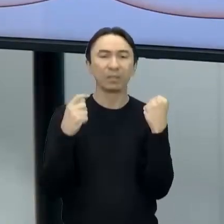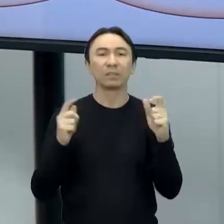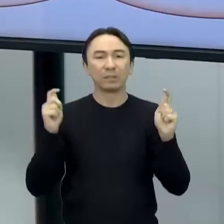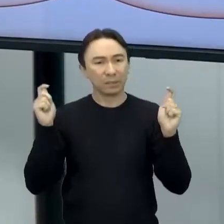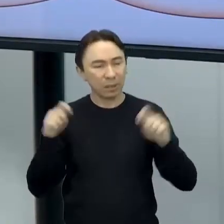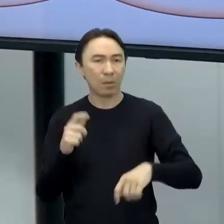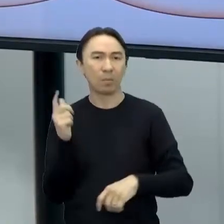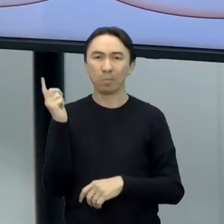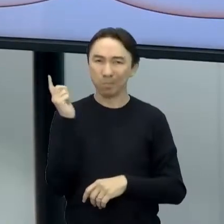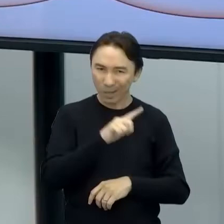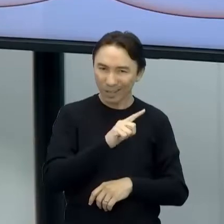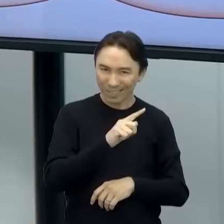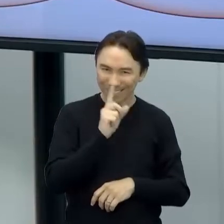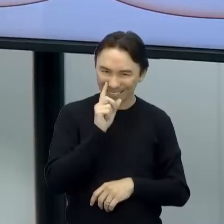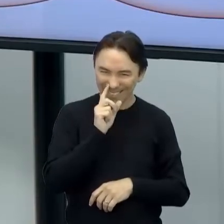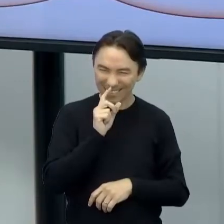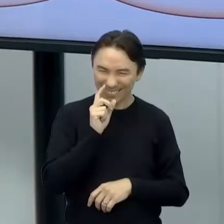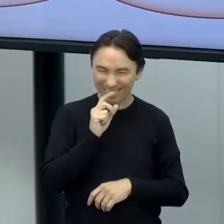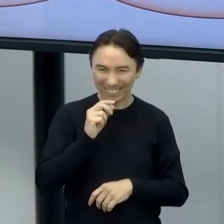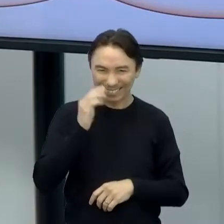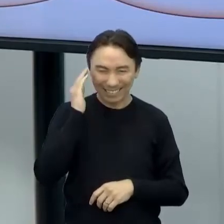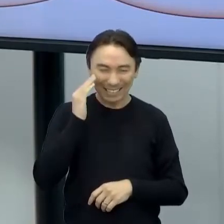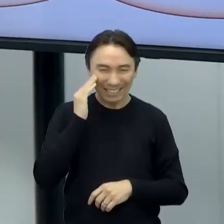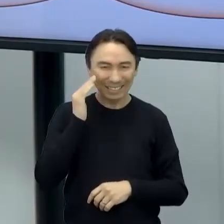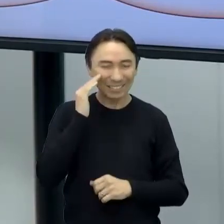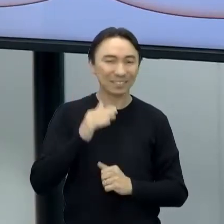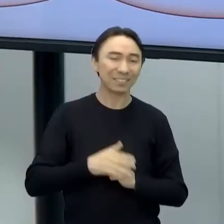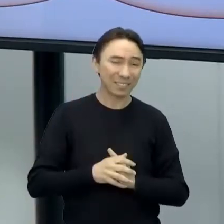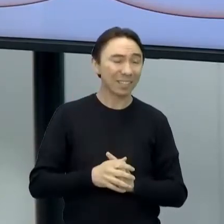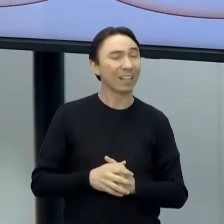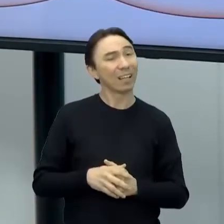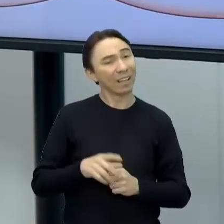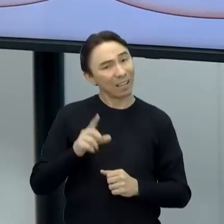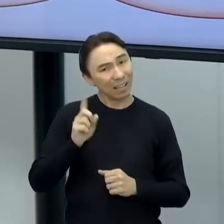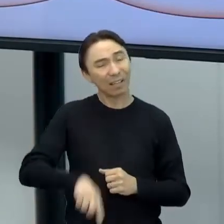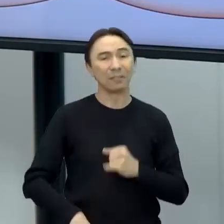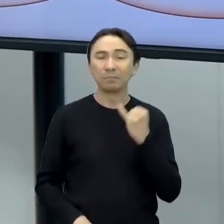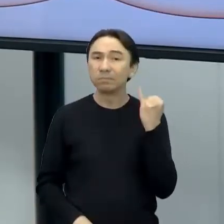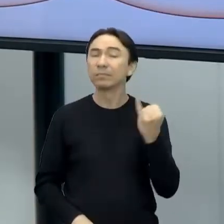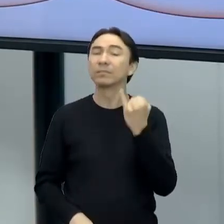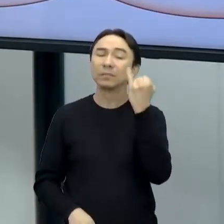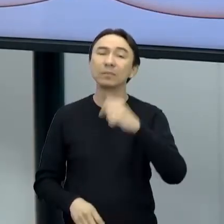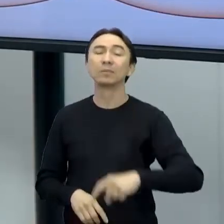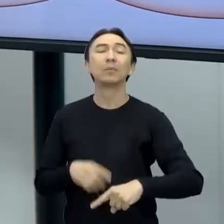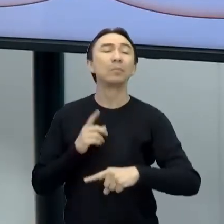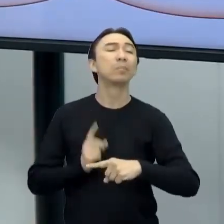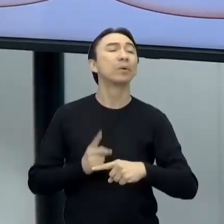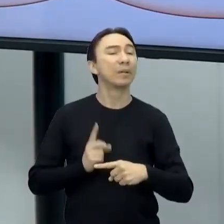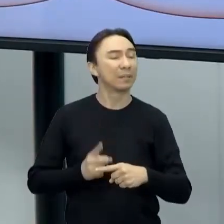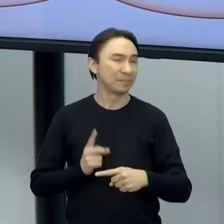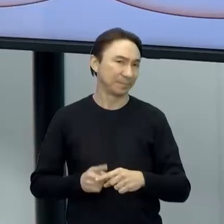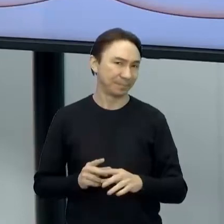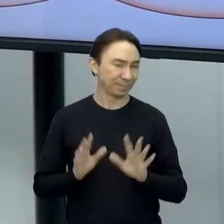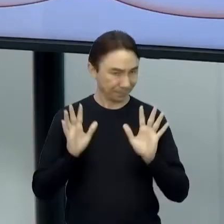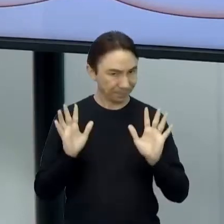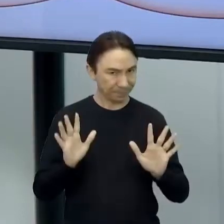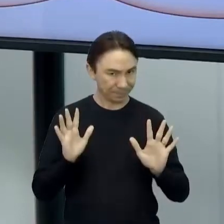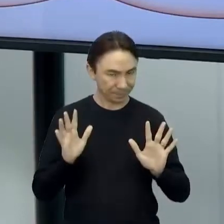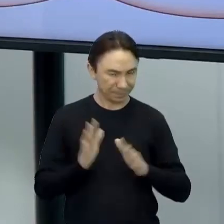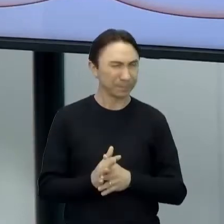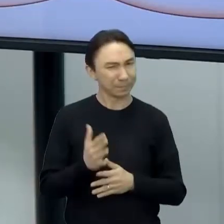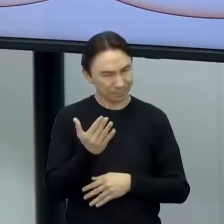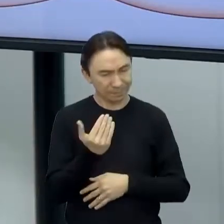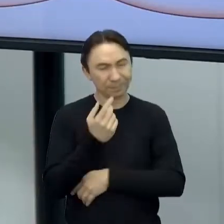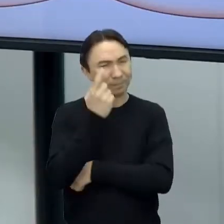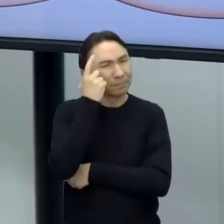essa solução. E isso é de extrema importância, porque a gente tem que... Gente, ó, pensem